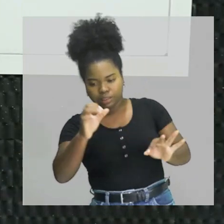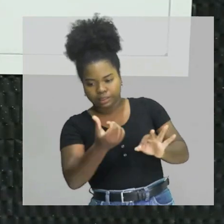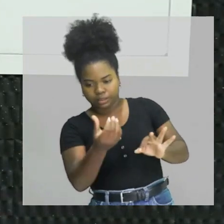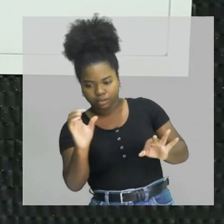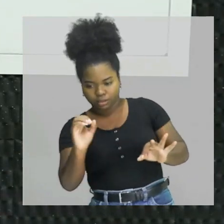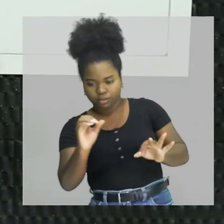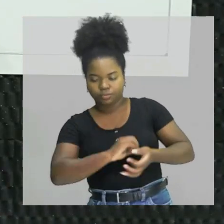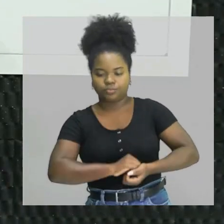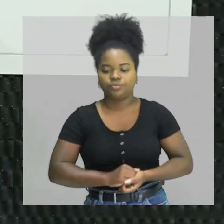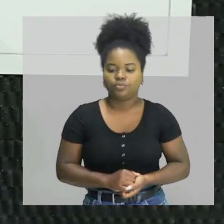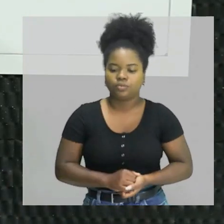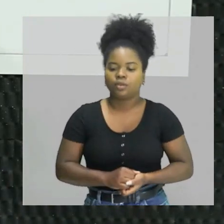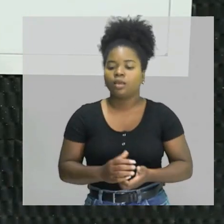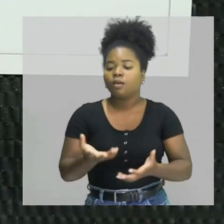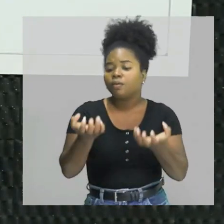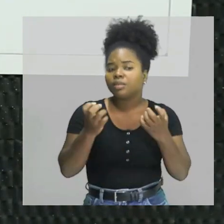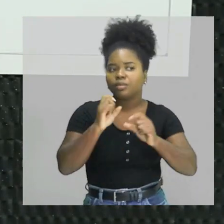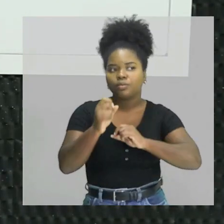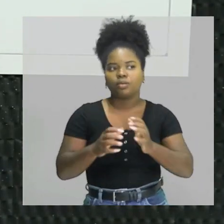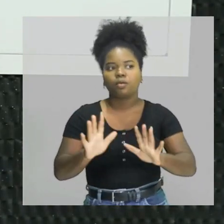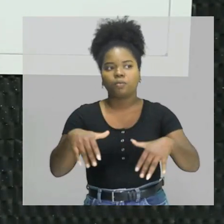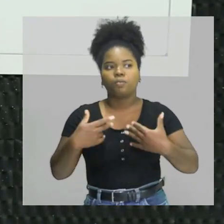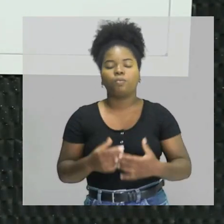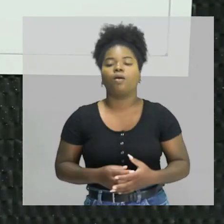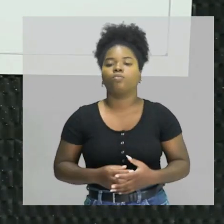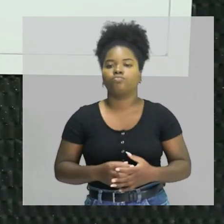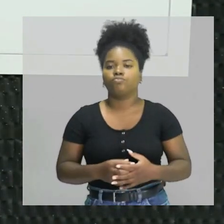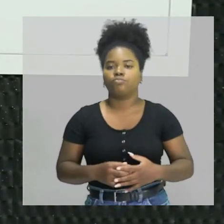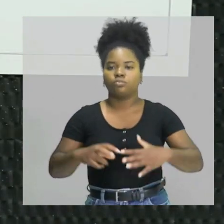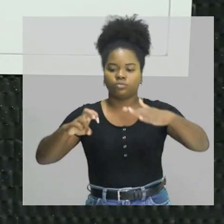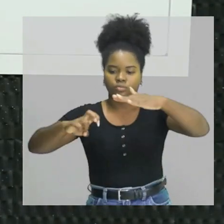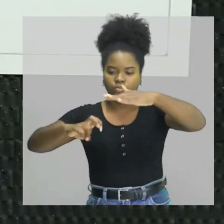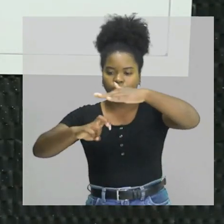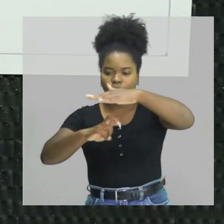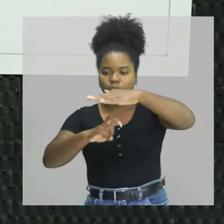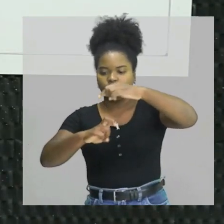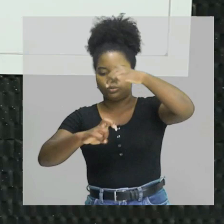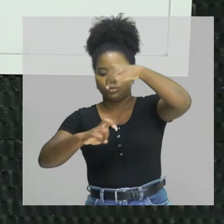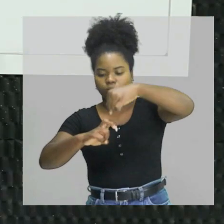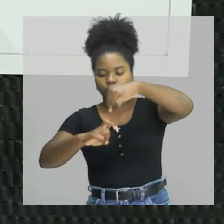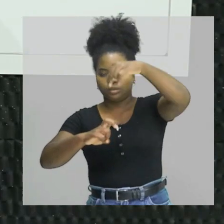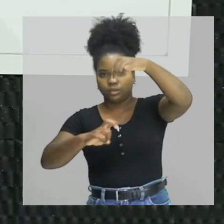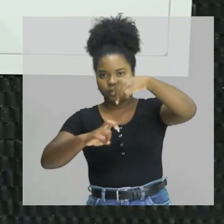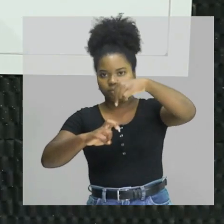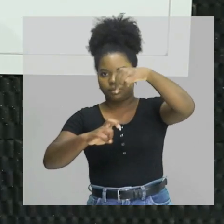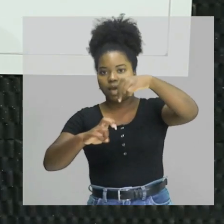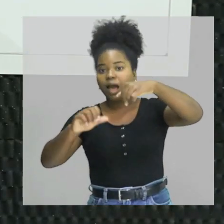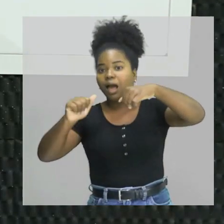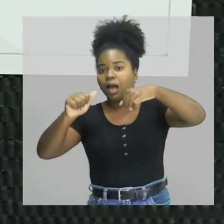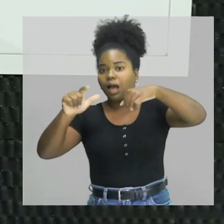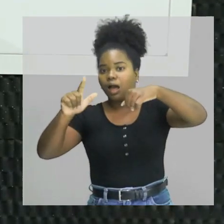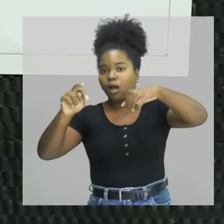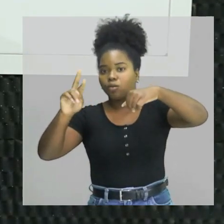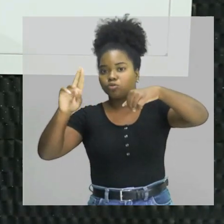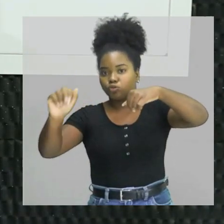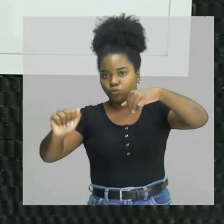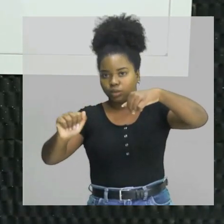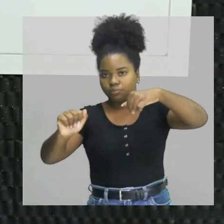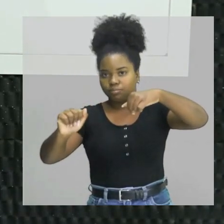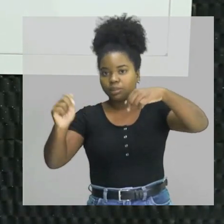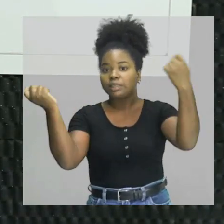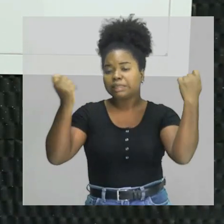quer saber qual é a altura do viaduto, qual deve ser essa altura aqui todinha aqui, para que esse caminhão